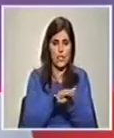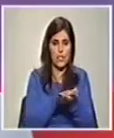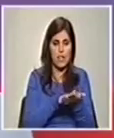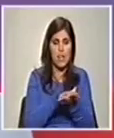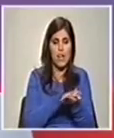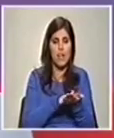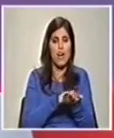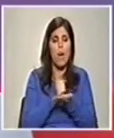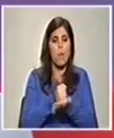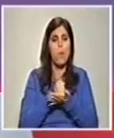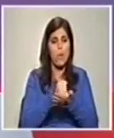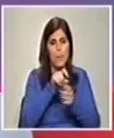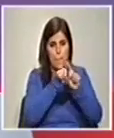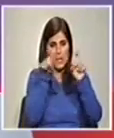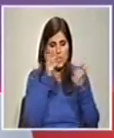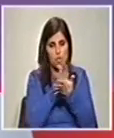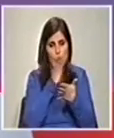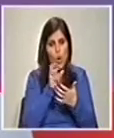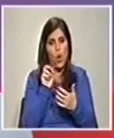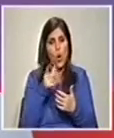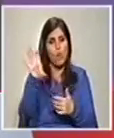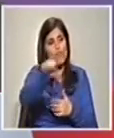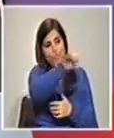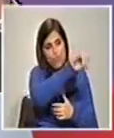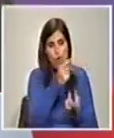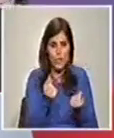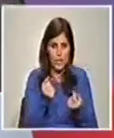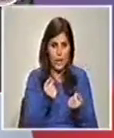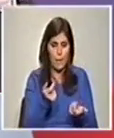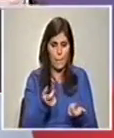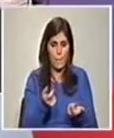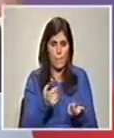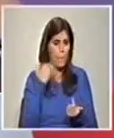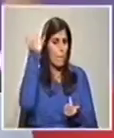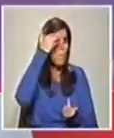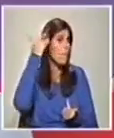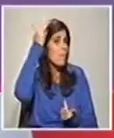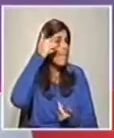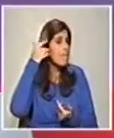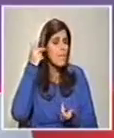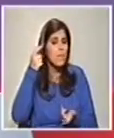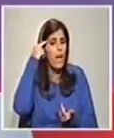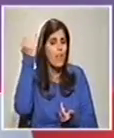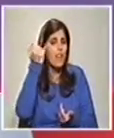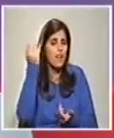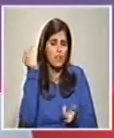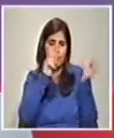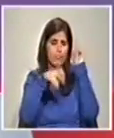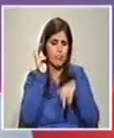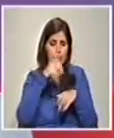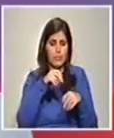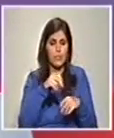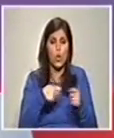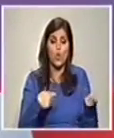apoios mecenáticos das empresas ou nas recolhas de fundos, com a imaginação é o limite, exato, não é? Exato. No caso